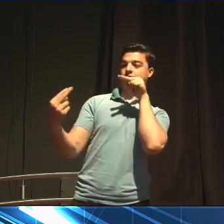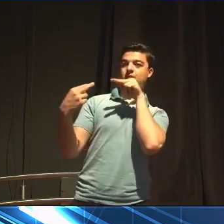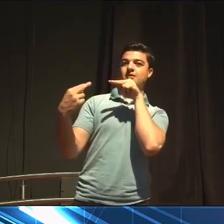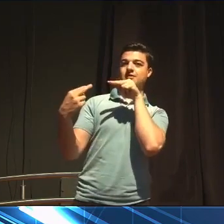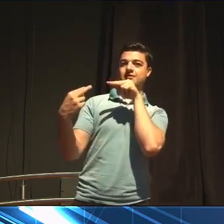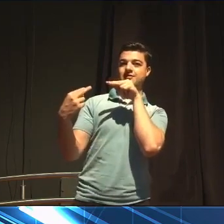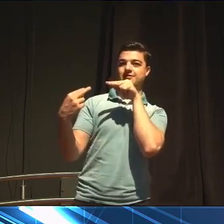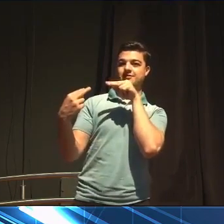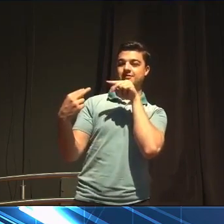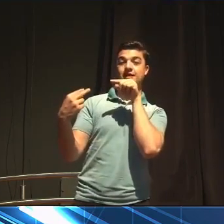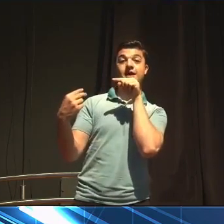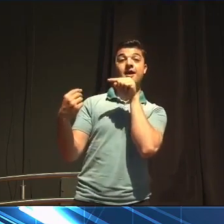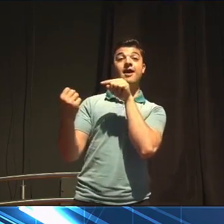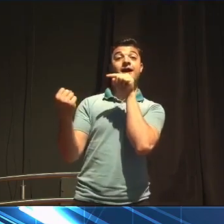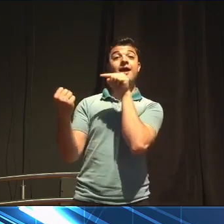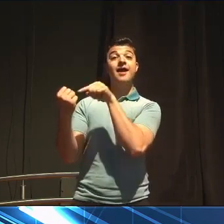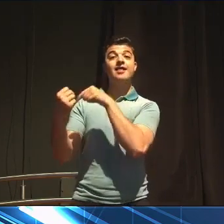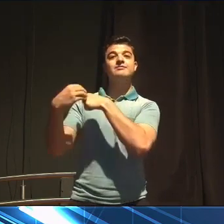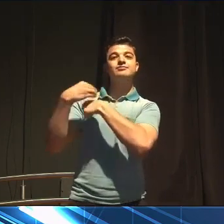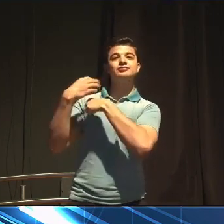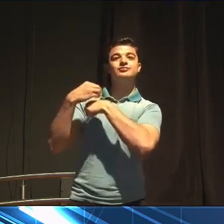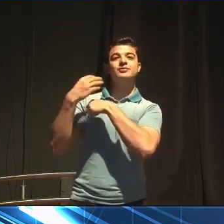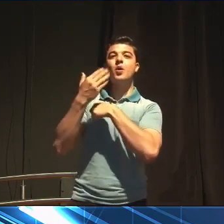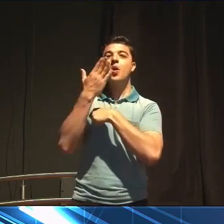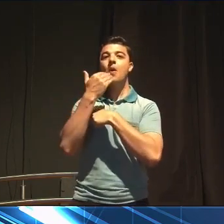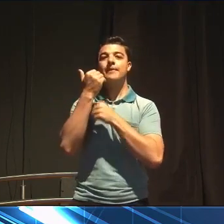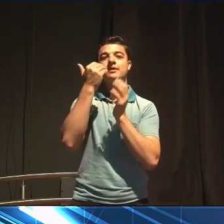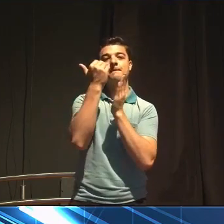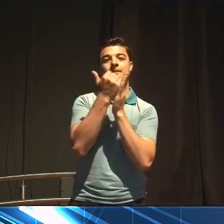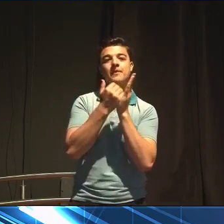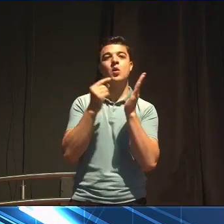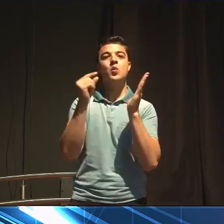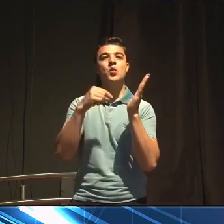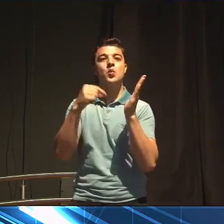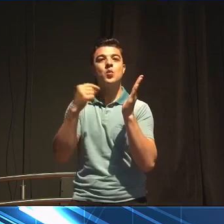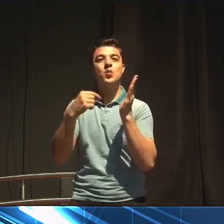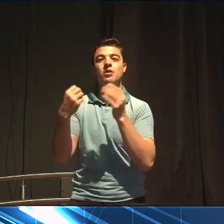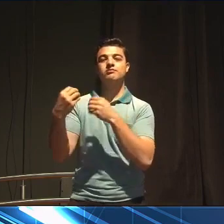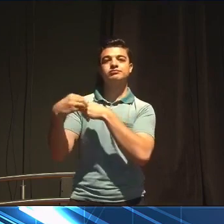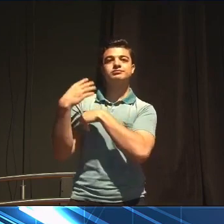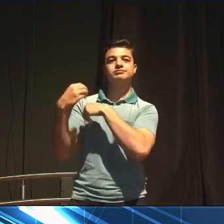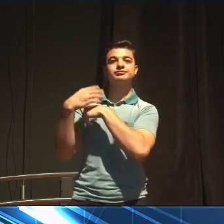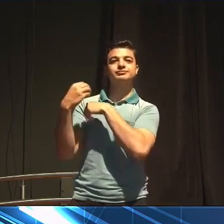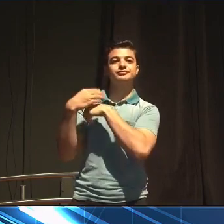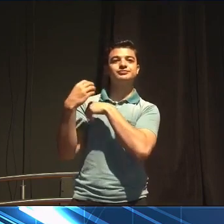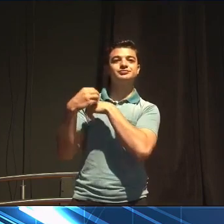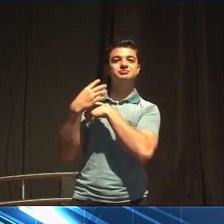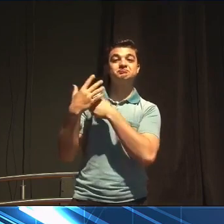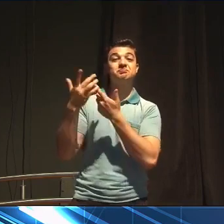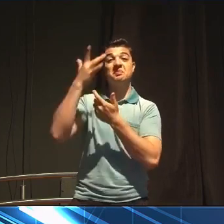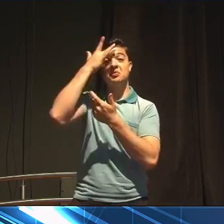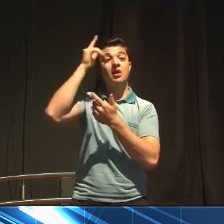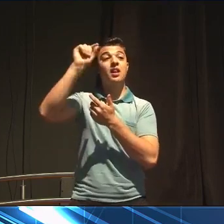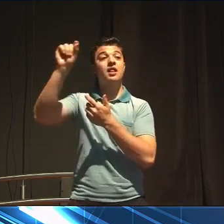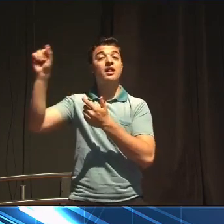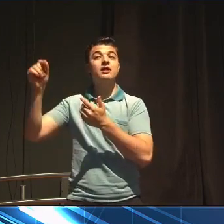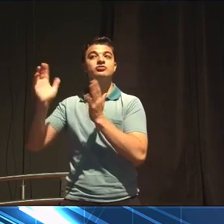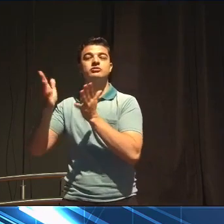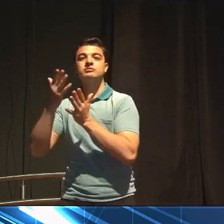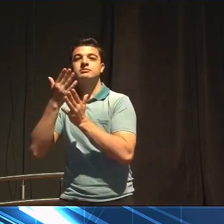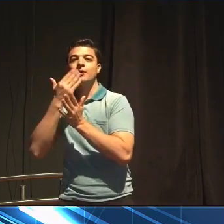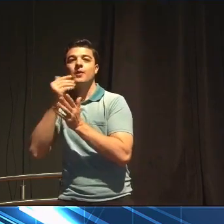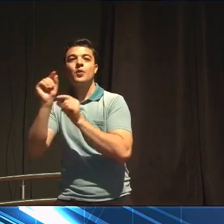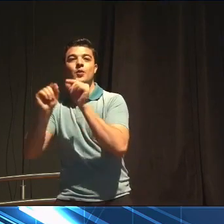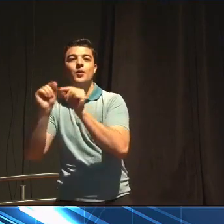vai fazendo sugestões sobre os pedidos, de acordo com o que aquele pessoal já pediu, de acordo, com combinações que eles já